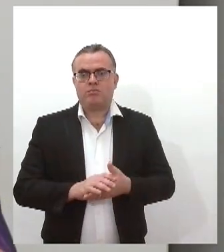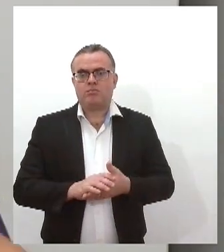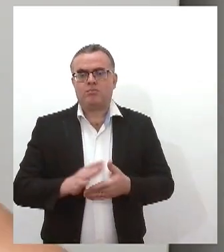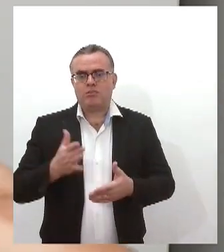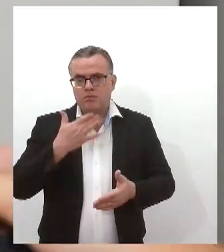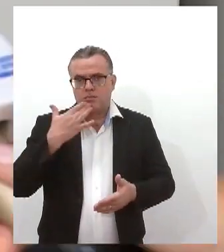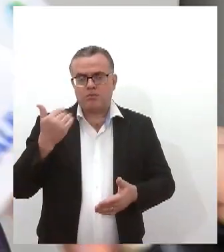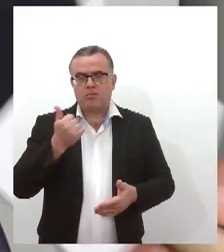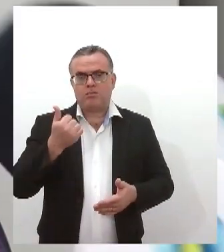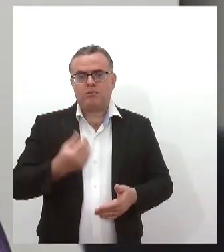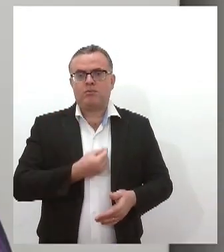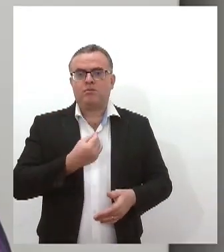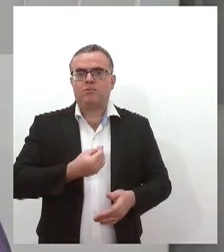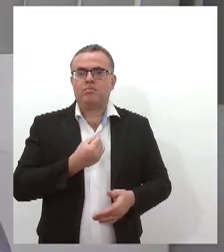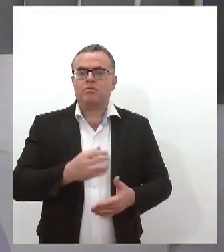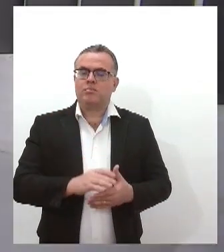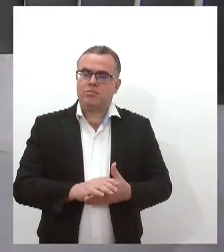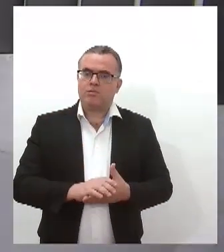vida.